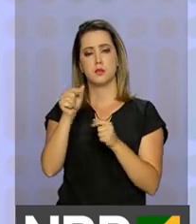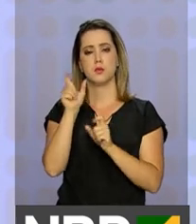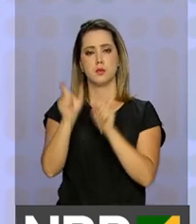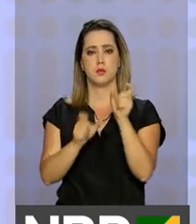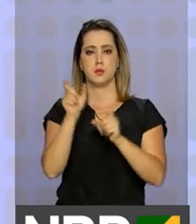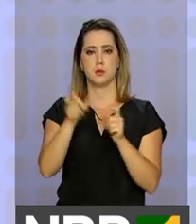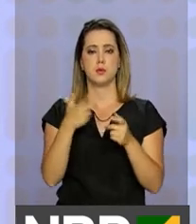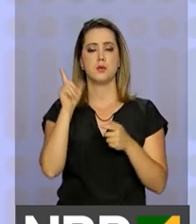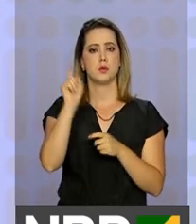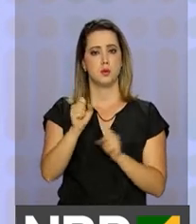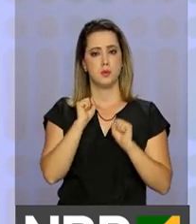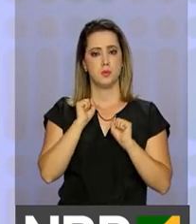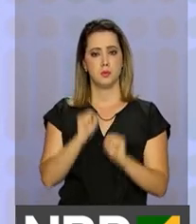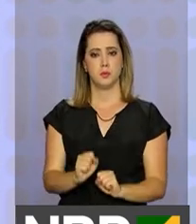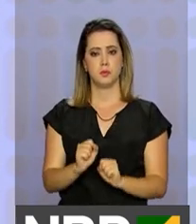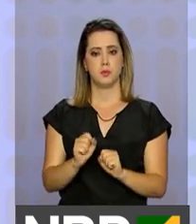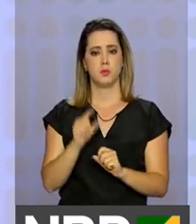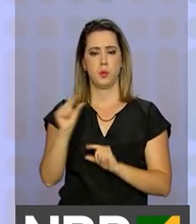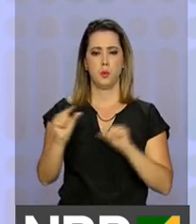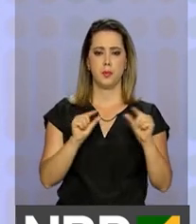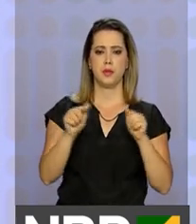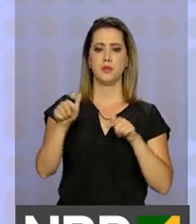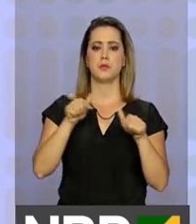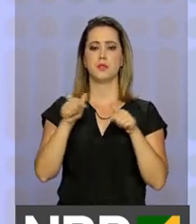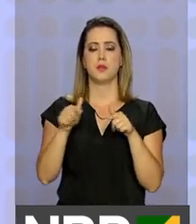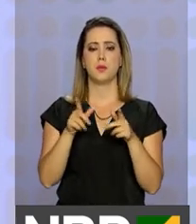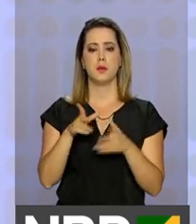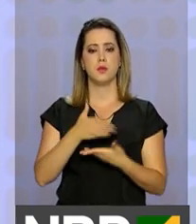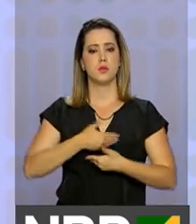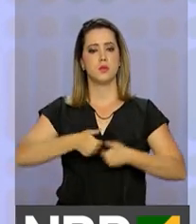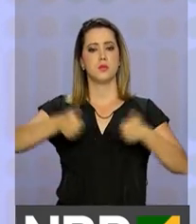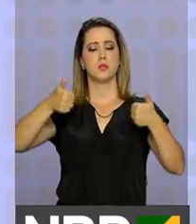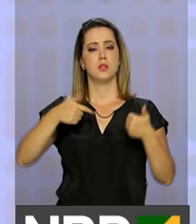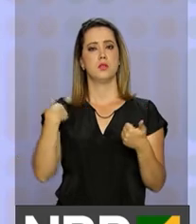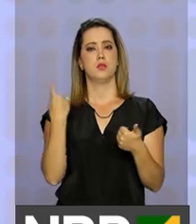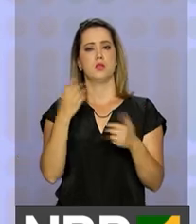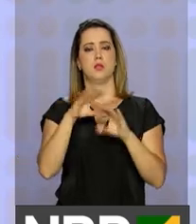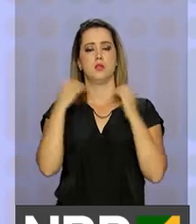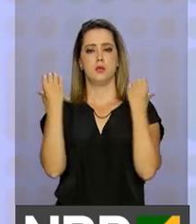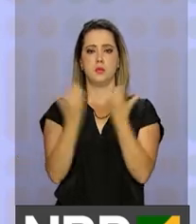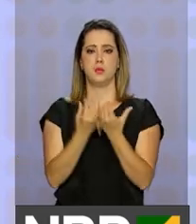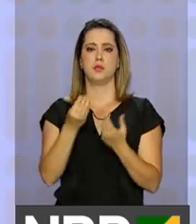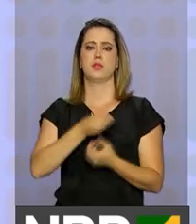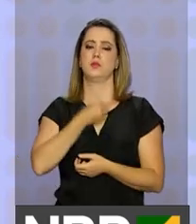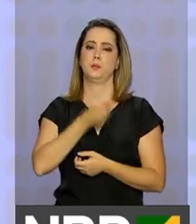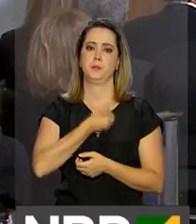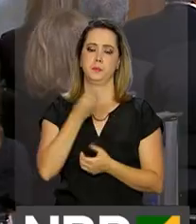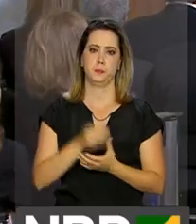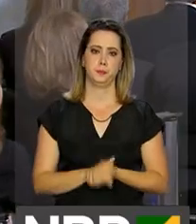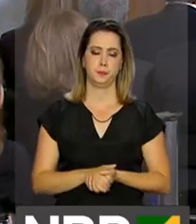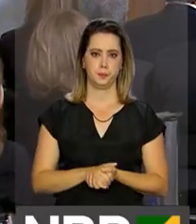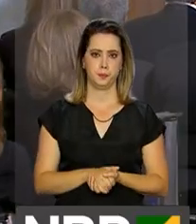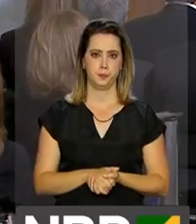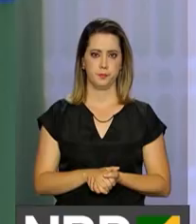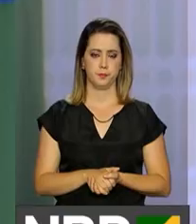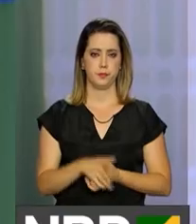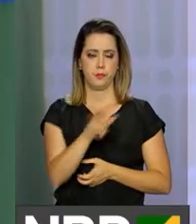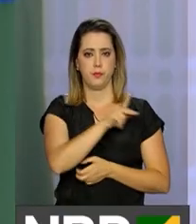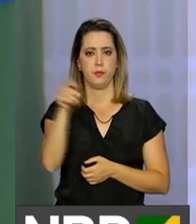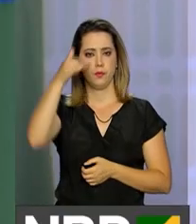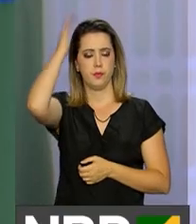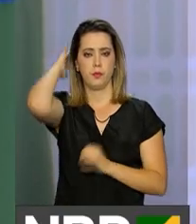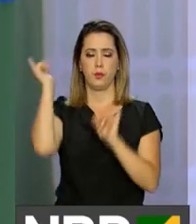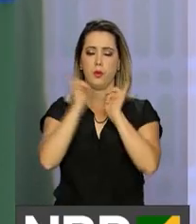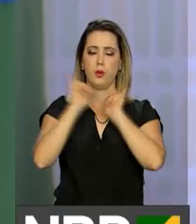aqueles que são capazes, com pequenas ações, de melhorar a comunidade onde vivem. O presidente Michel